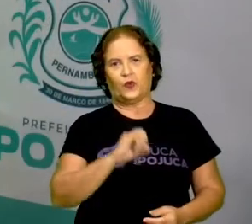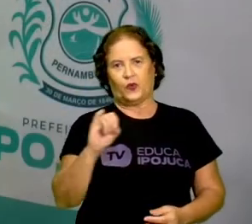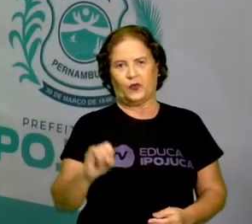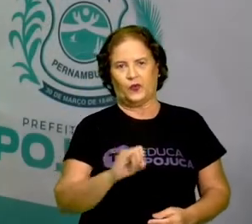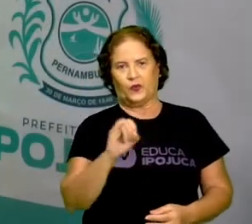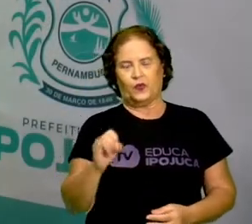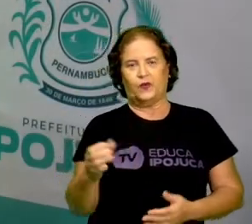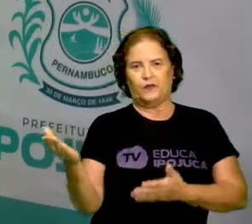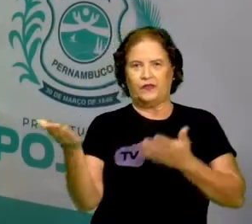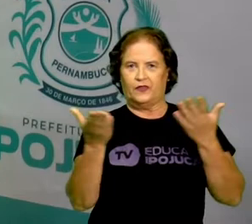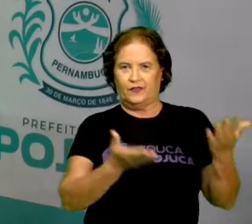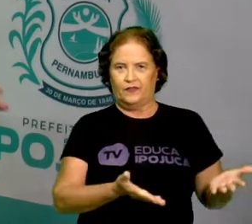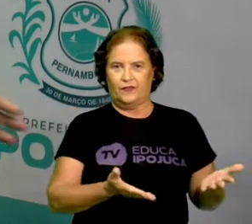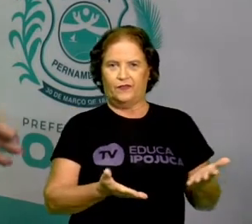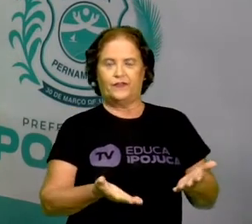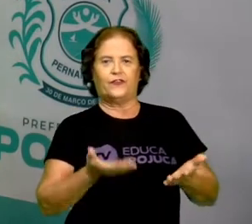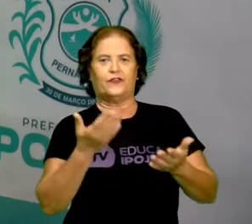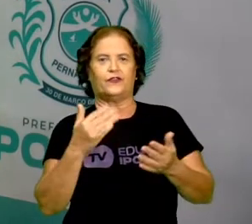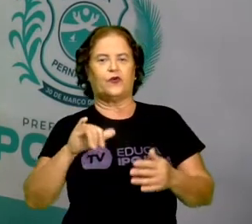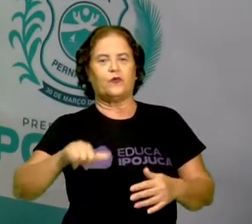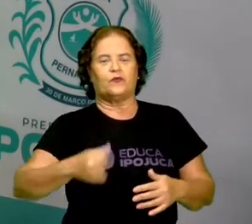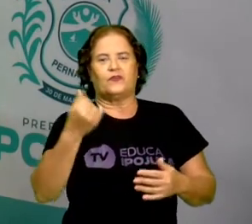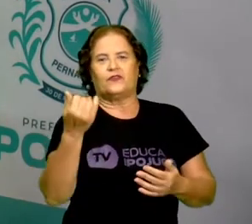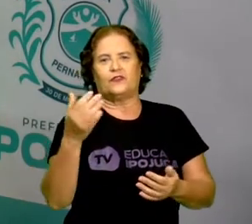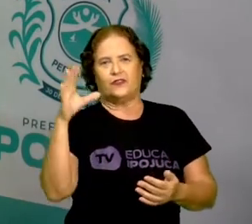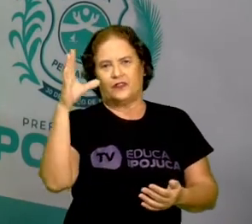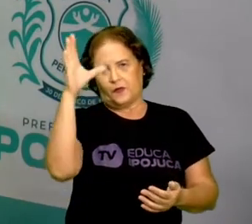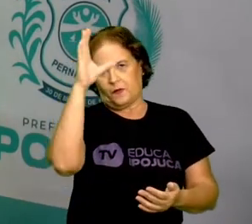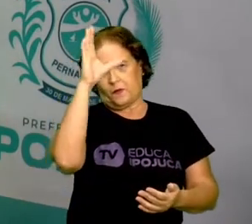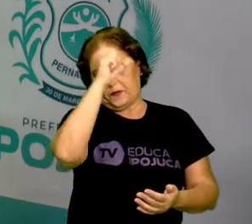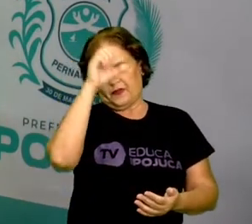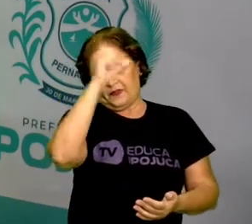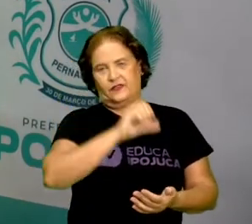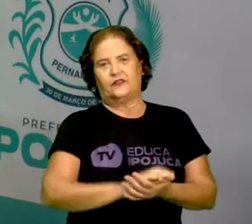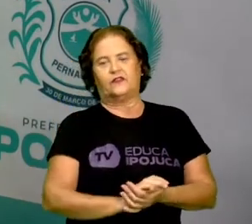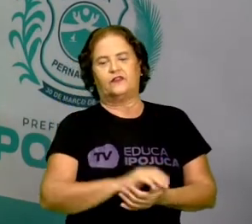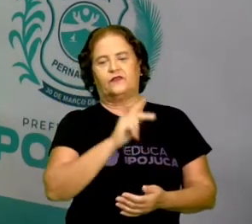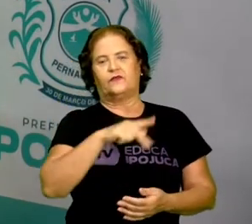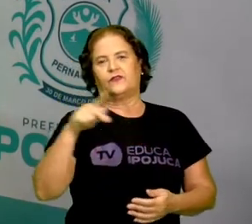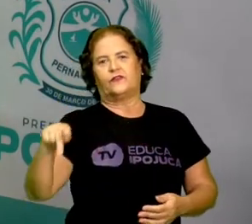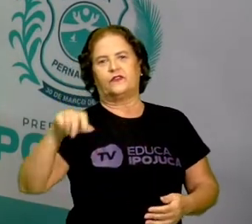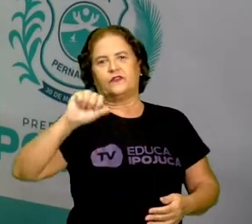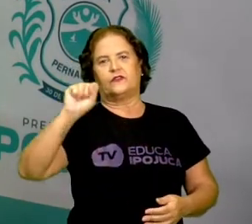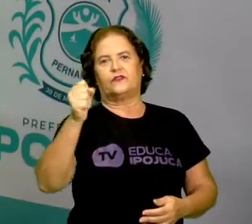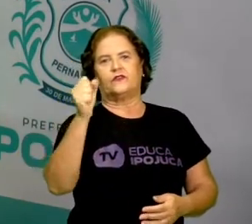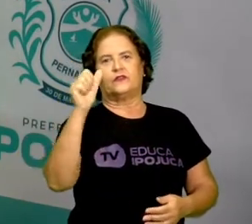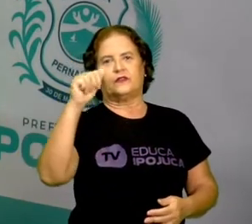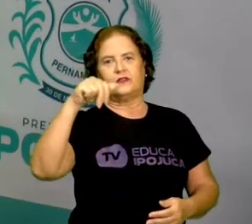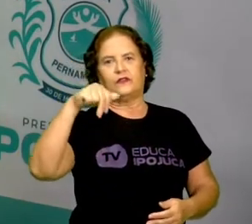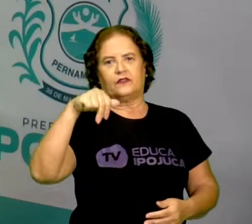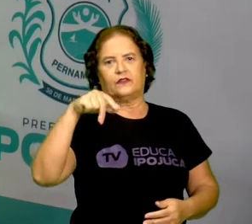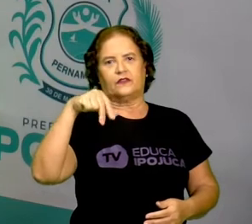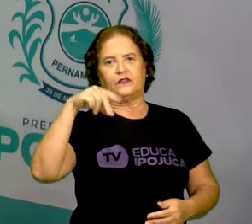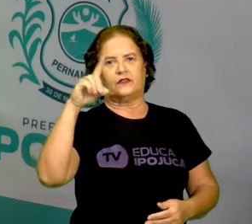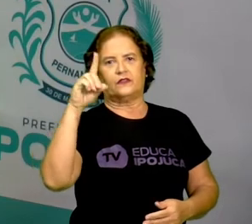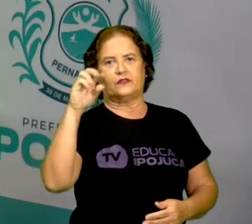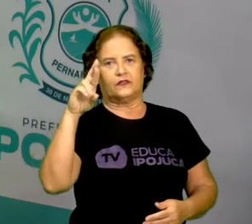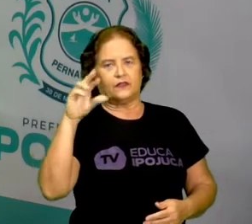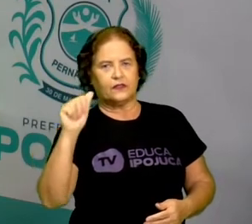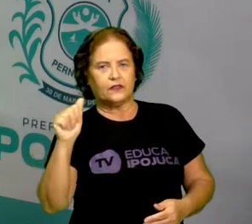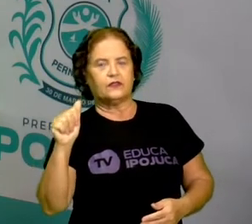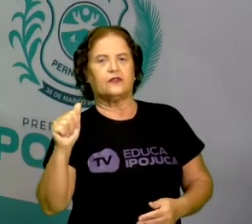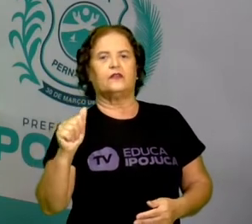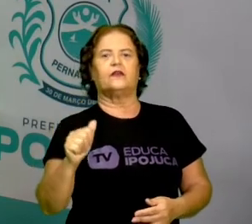Olá, sejam bem-vindos a mais uma incrível oportunidade de aprendizagem. Eu sou a professora Sandra Lopes e estou com vocês